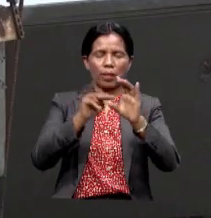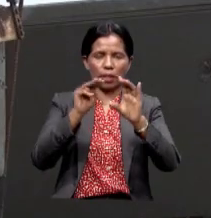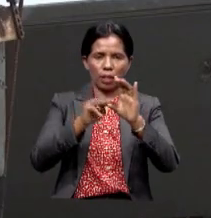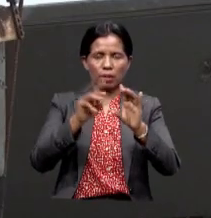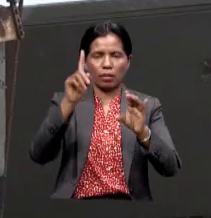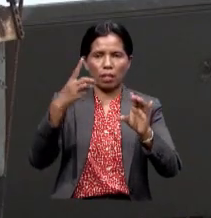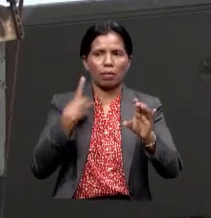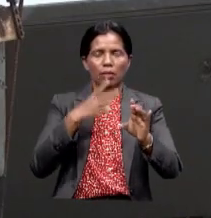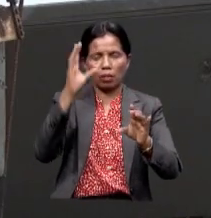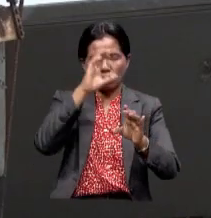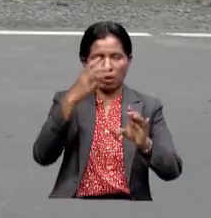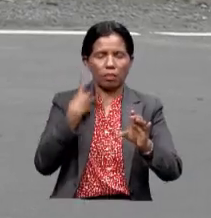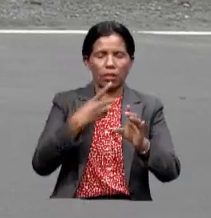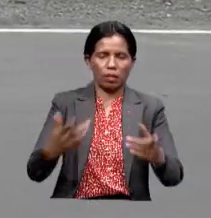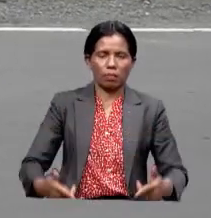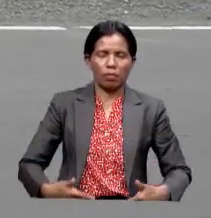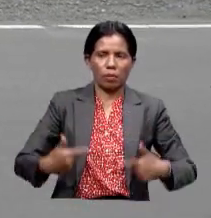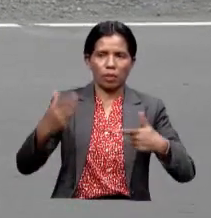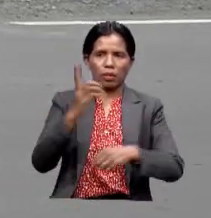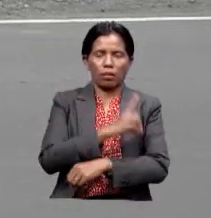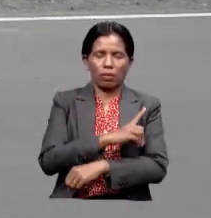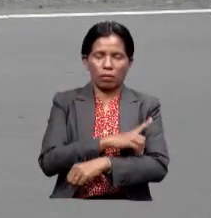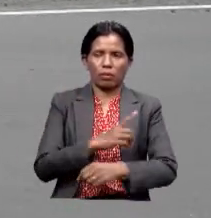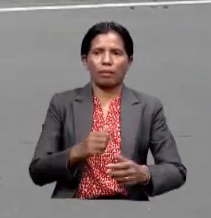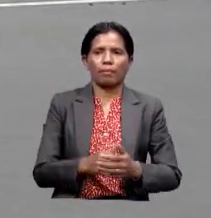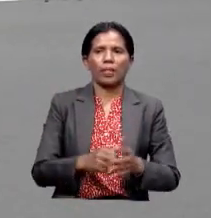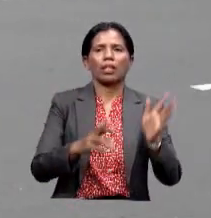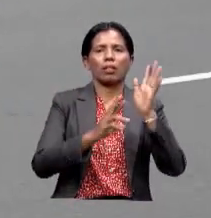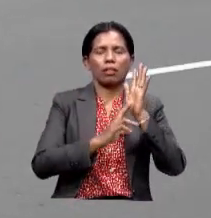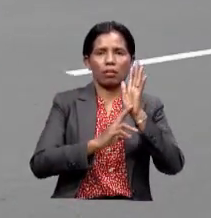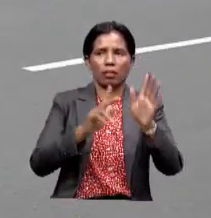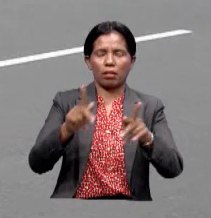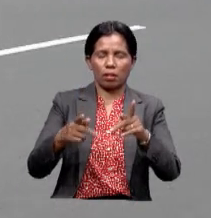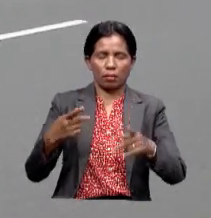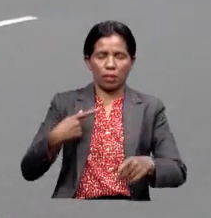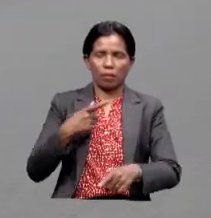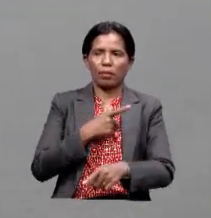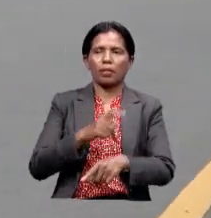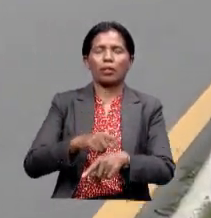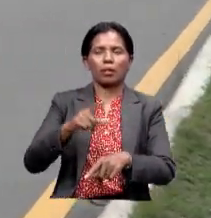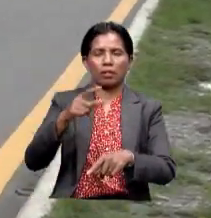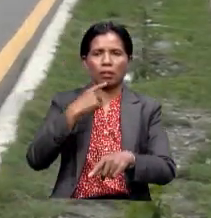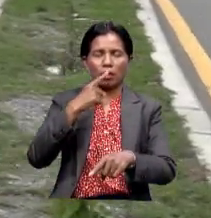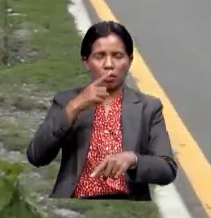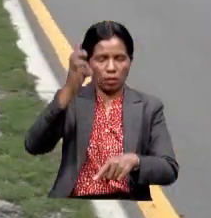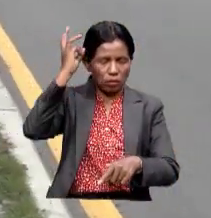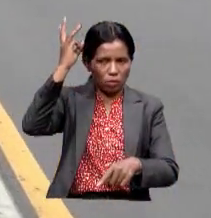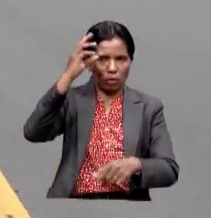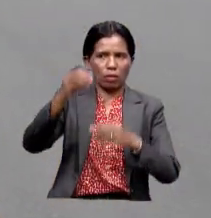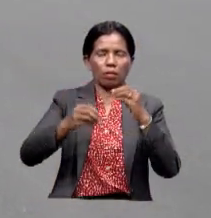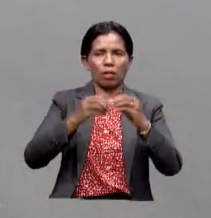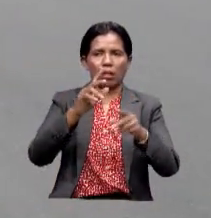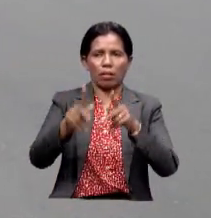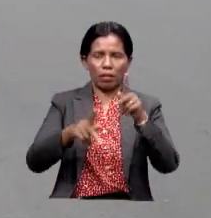per am ho di buka na moris lor lor ni ni an. Foi na lesne representante povo e a Parlamento Nacional Mos preocupa com a comunidade